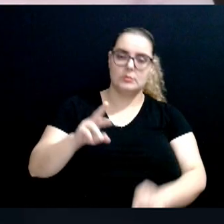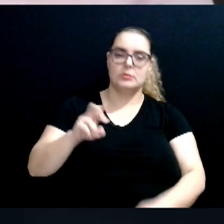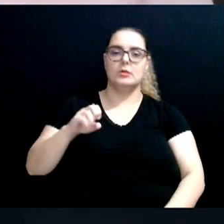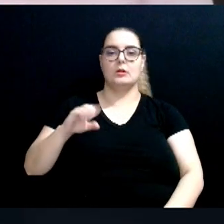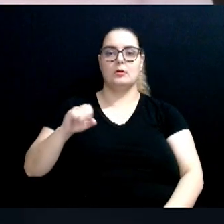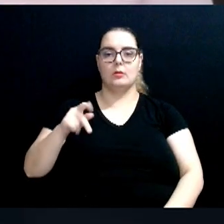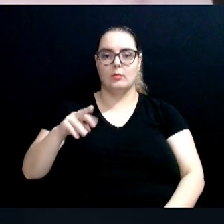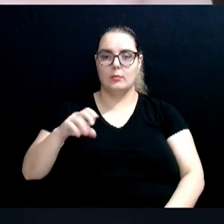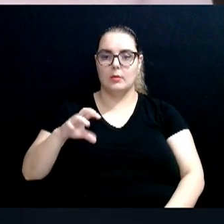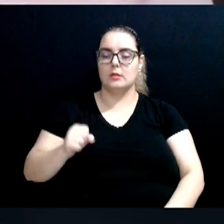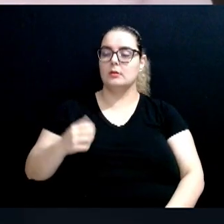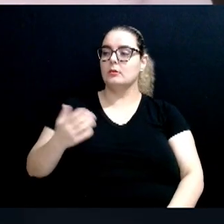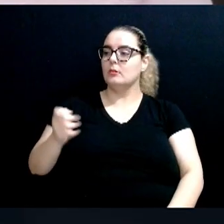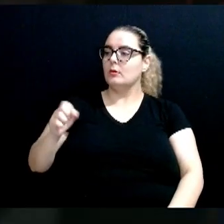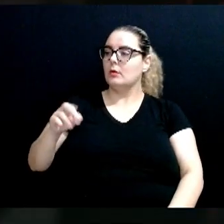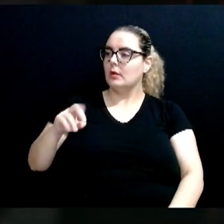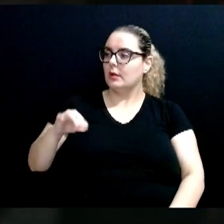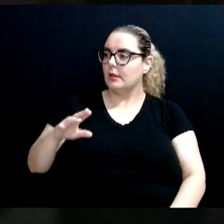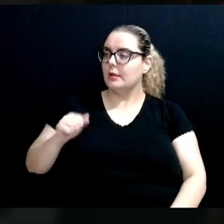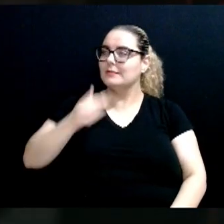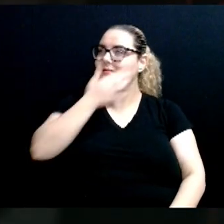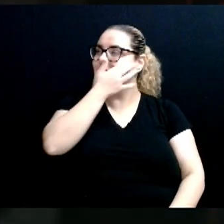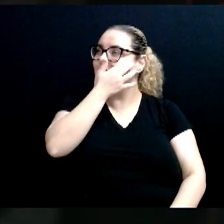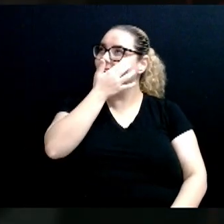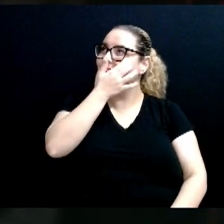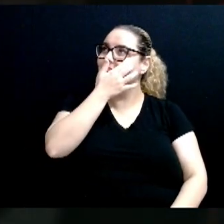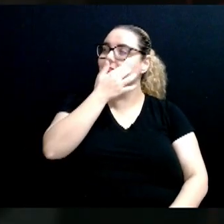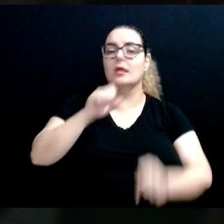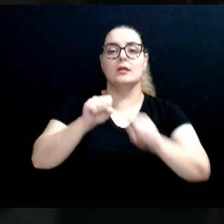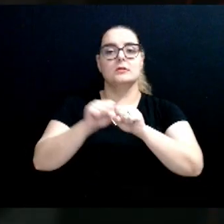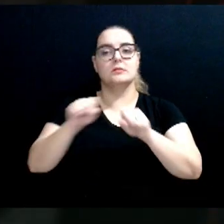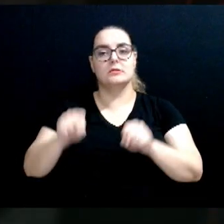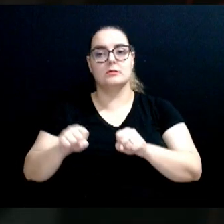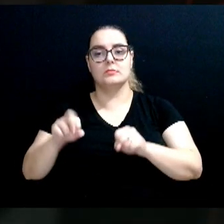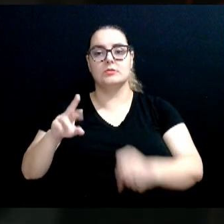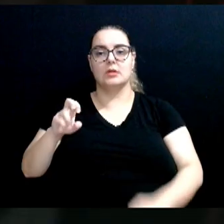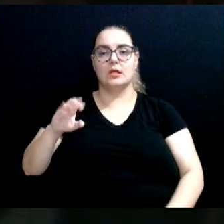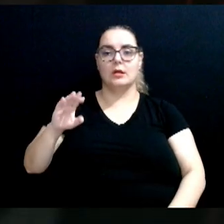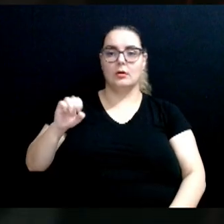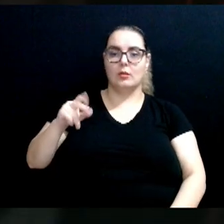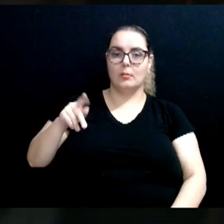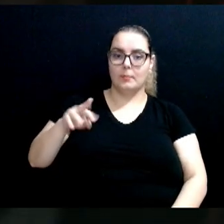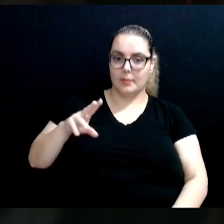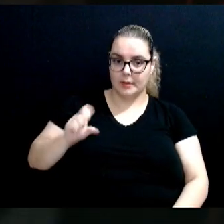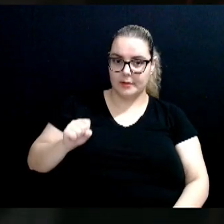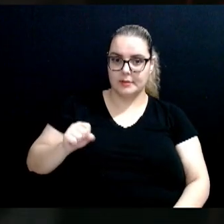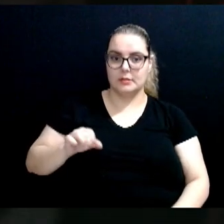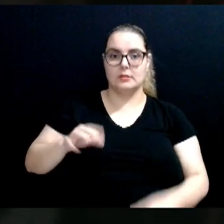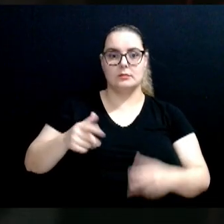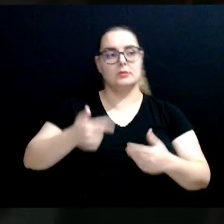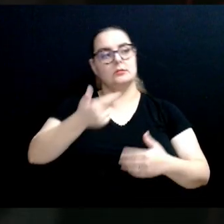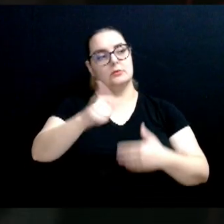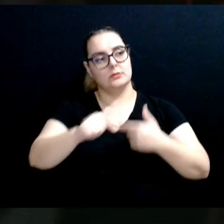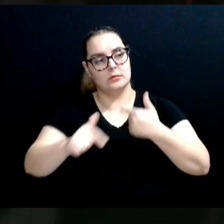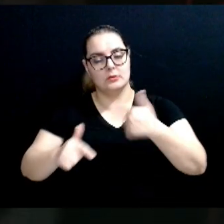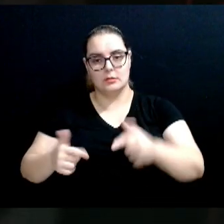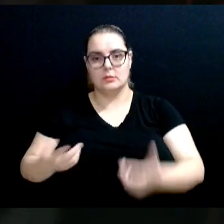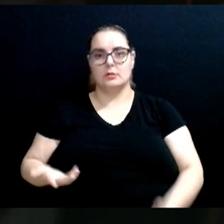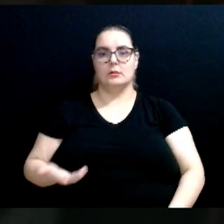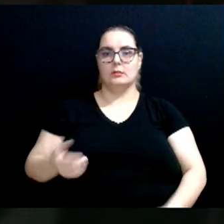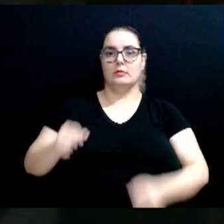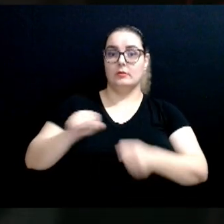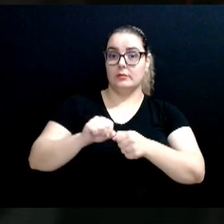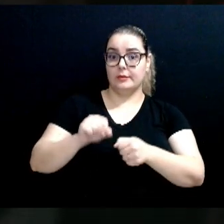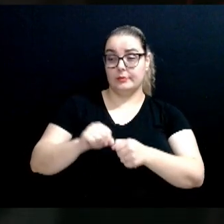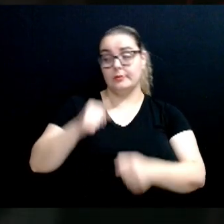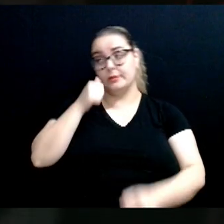Érica, essa questão do sistema de recompensa e toda essa repetição que foi realizada, né, por essa mulher de 37